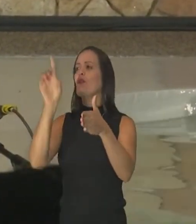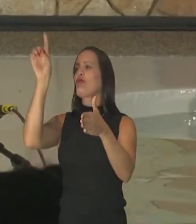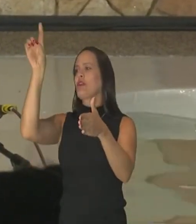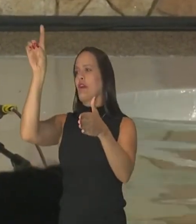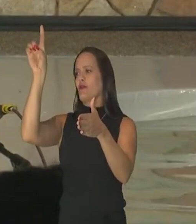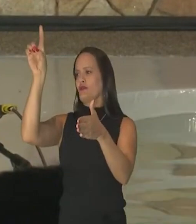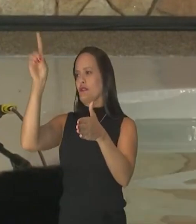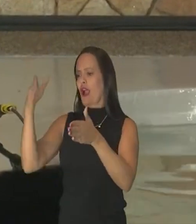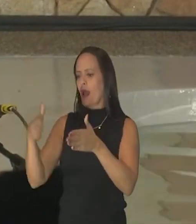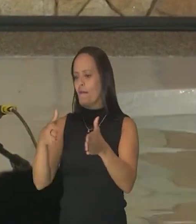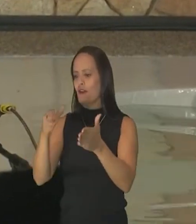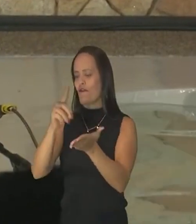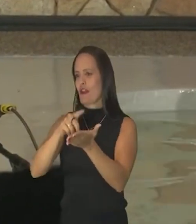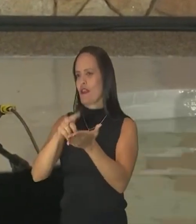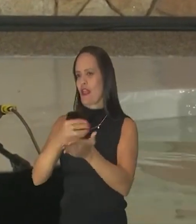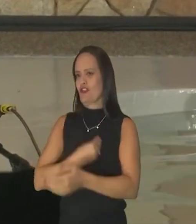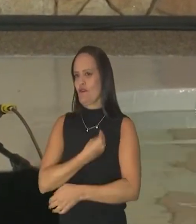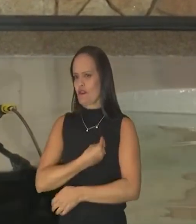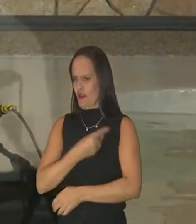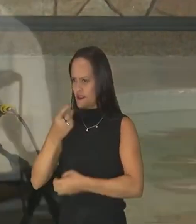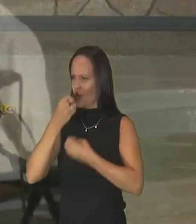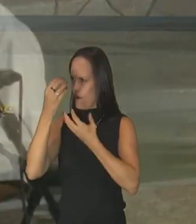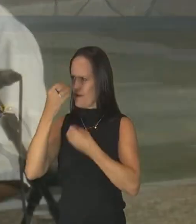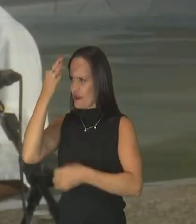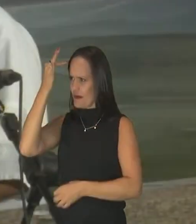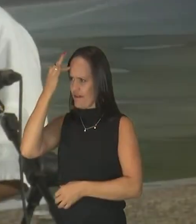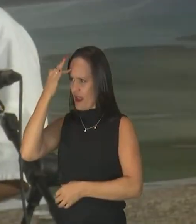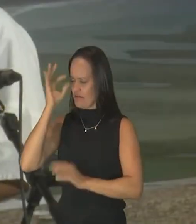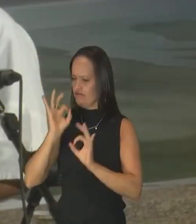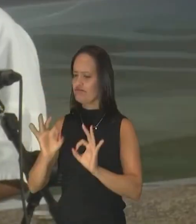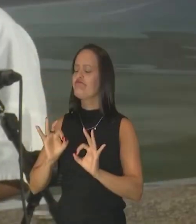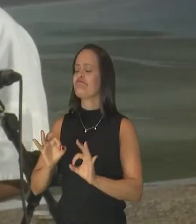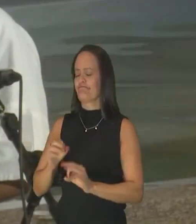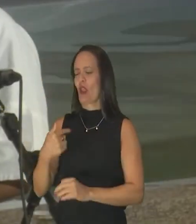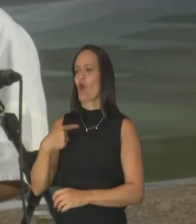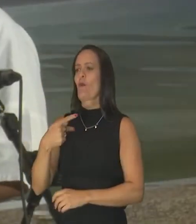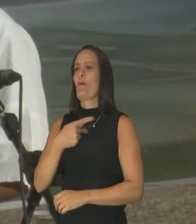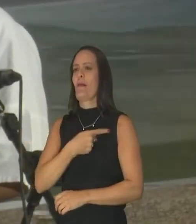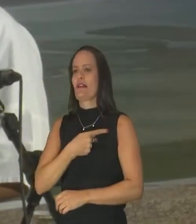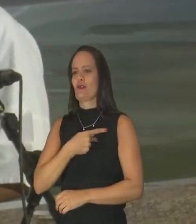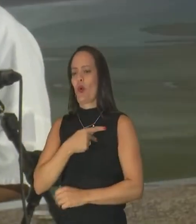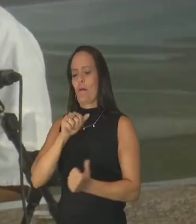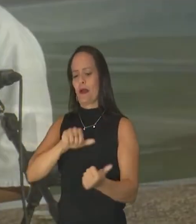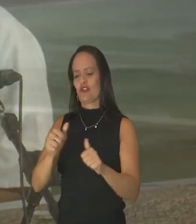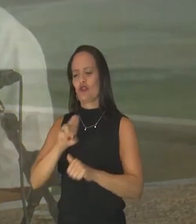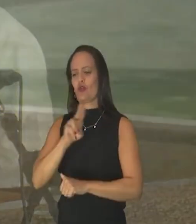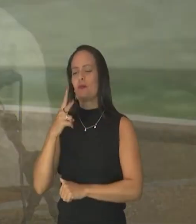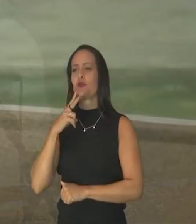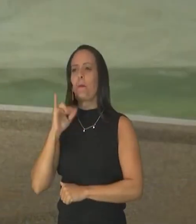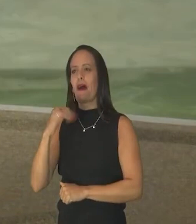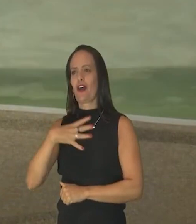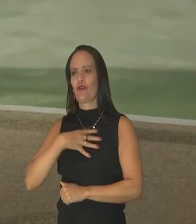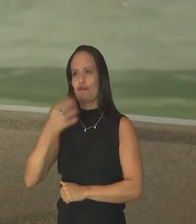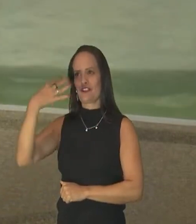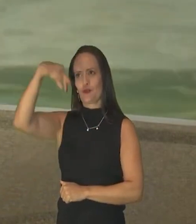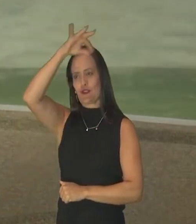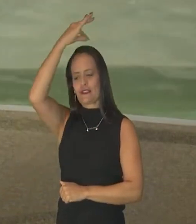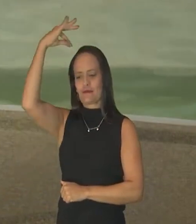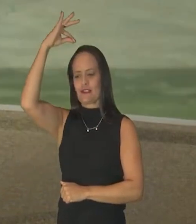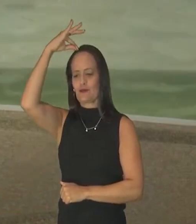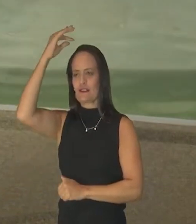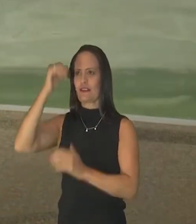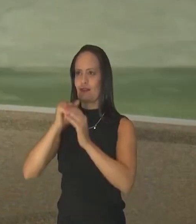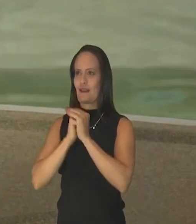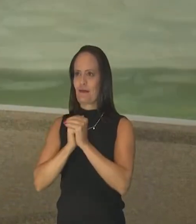e a vida. Você confirma, Luca, a sua profissão de fé? Sim. Como ministro do Evangelho, eu batizo em nome do Pai, do Filho e do Espírito